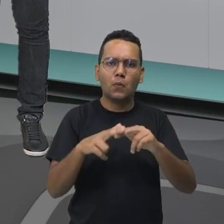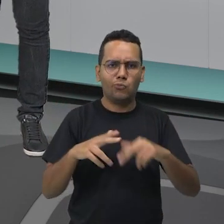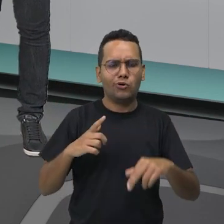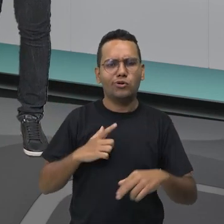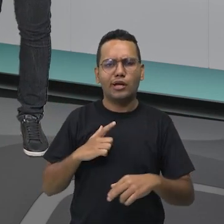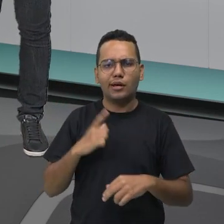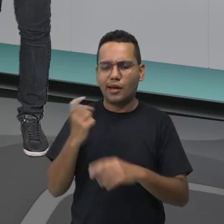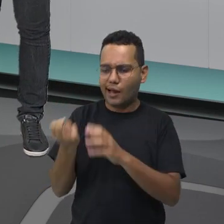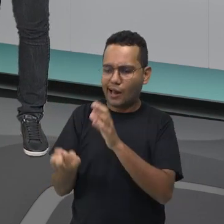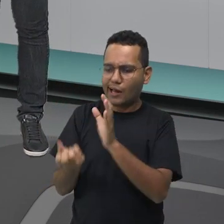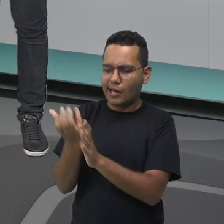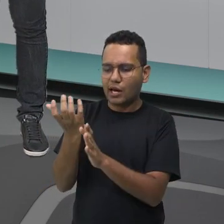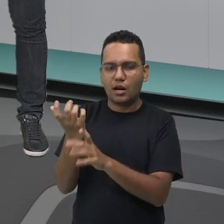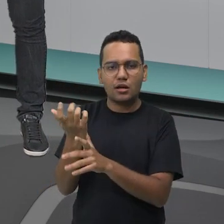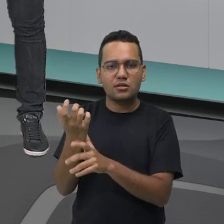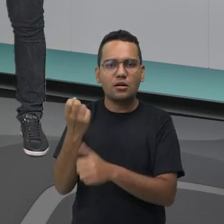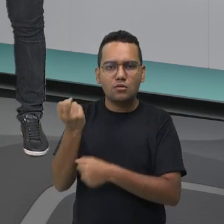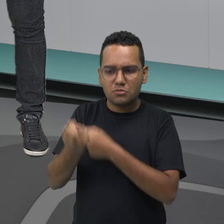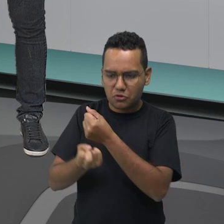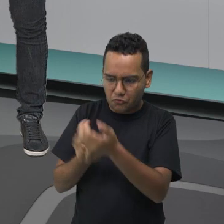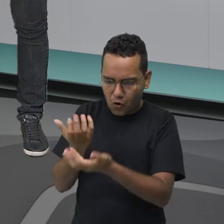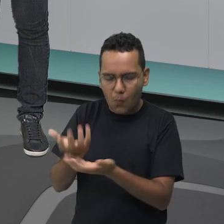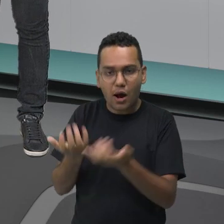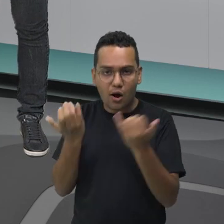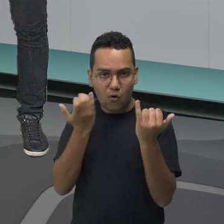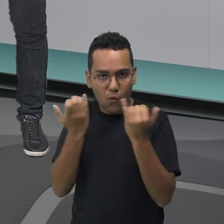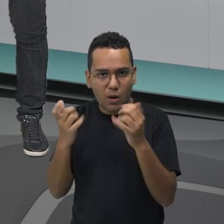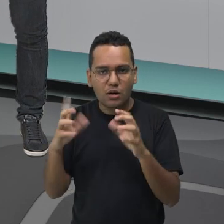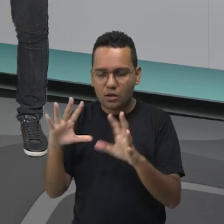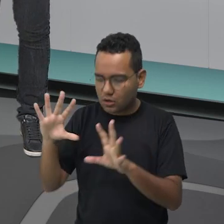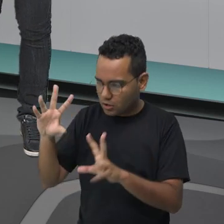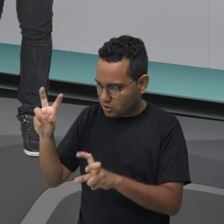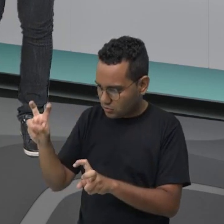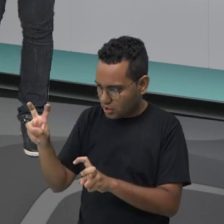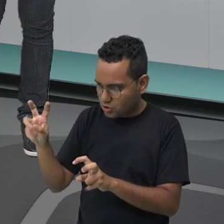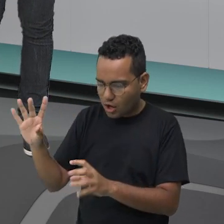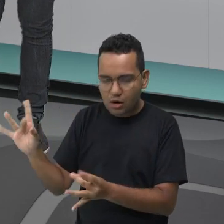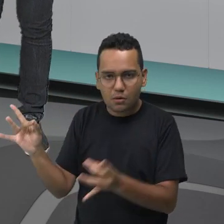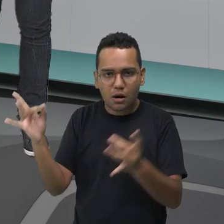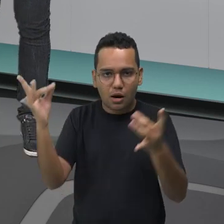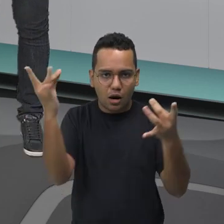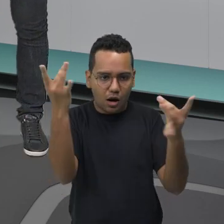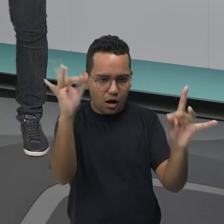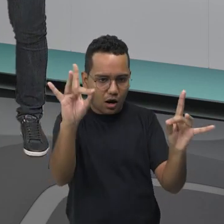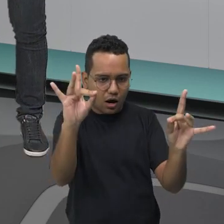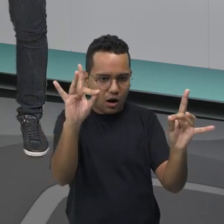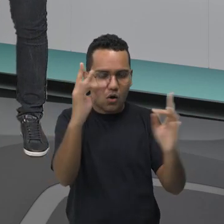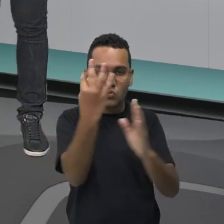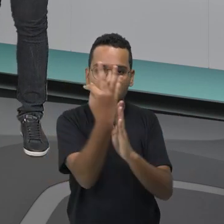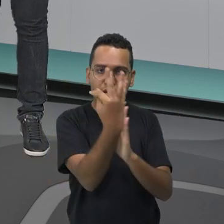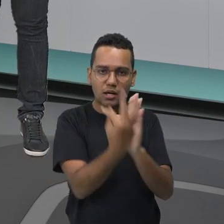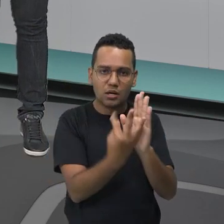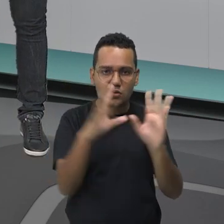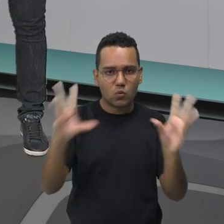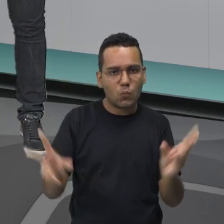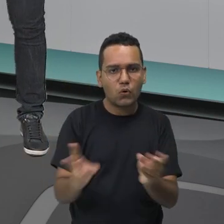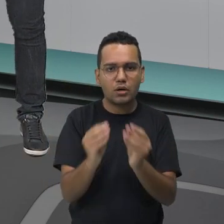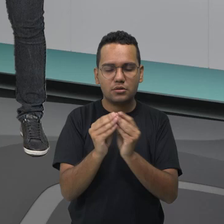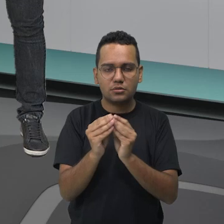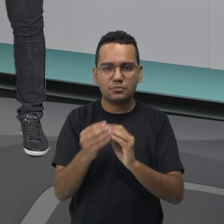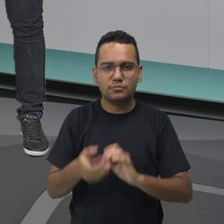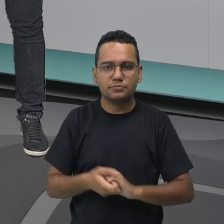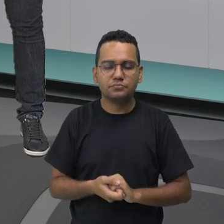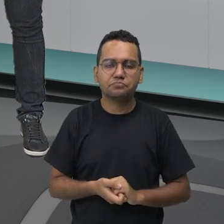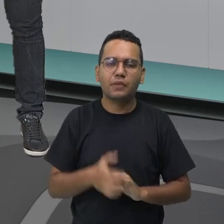do autor, as palavras que ele escreveu em determinado texto e leva para o outro texto, para o resumo, e